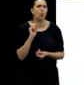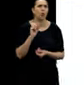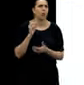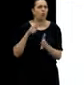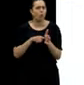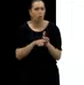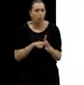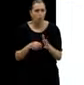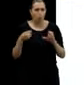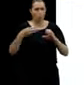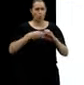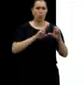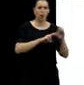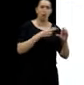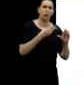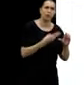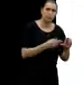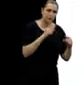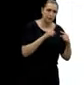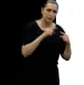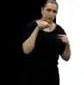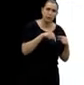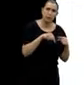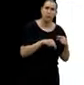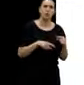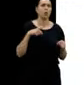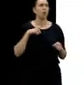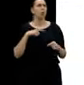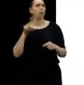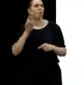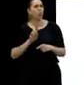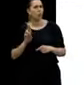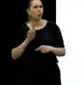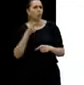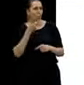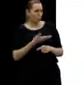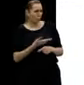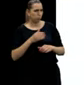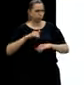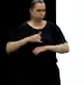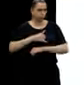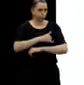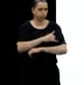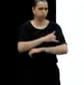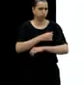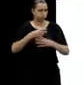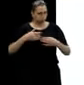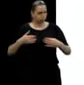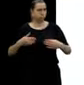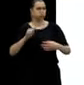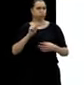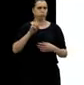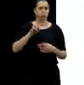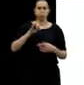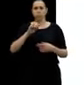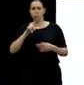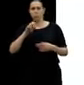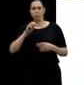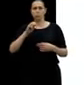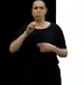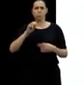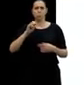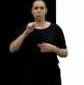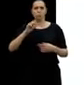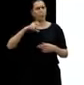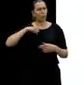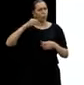com uma célula tronco mesenquimal? Porque eu peguei lá aquela gordura, aquele tecido adiposo, e lá dentro vai